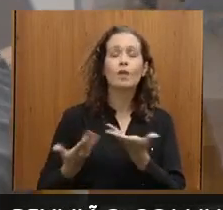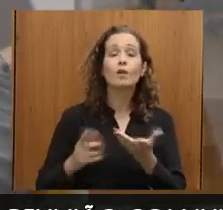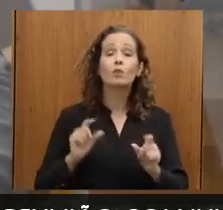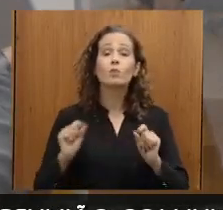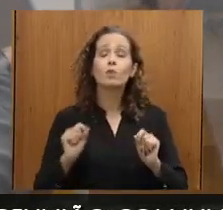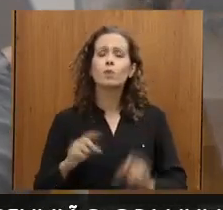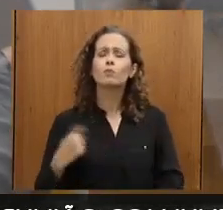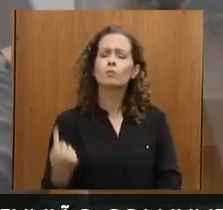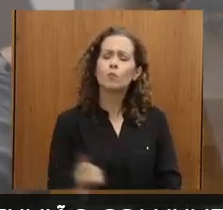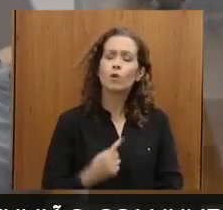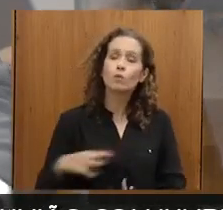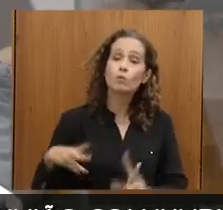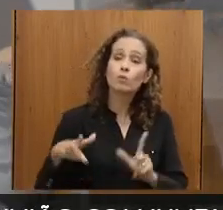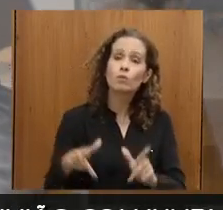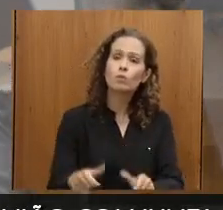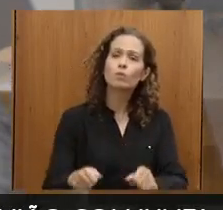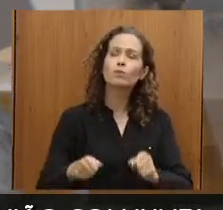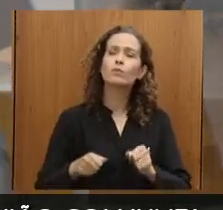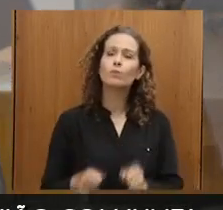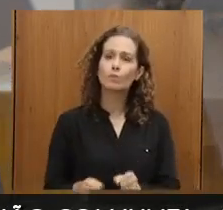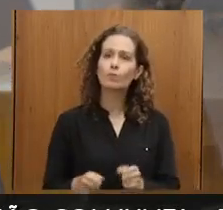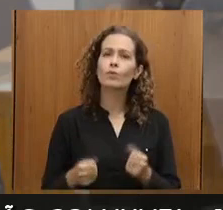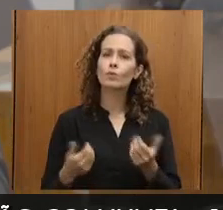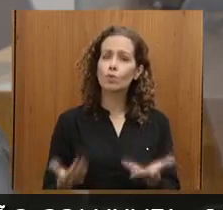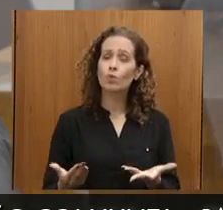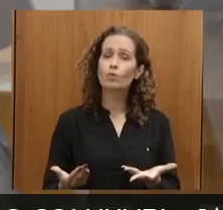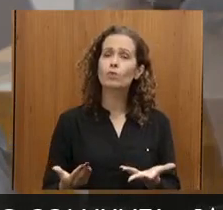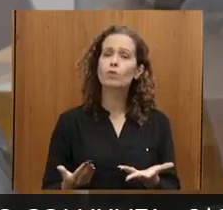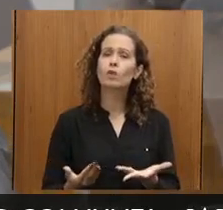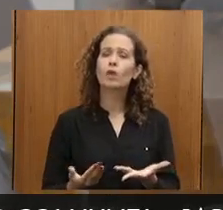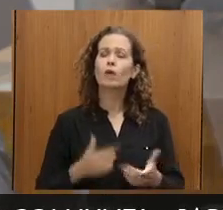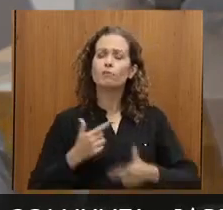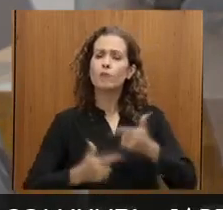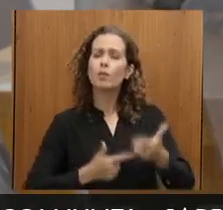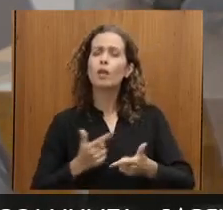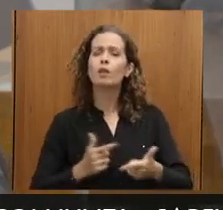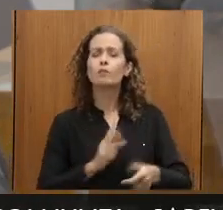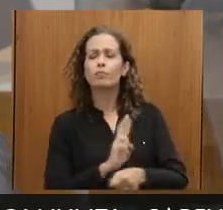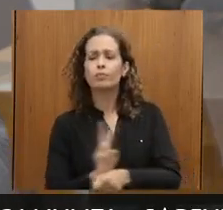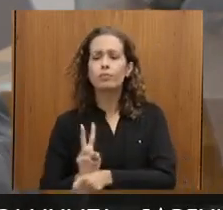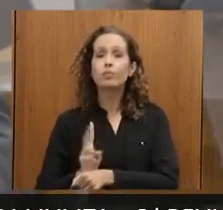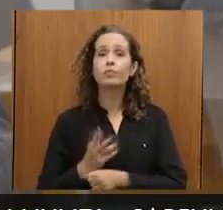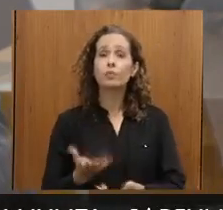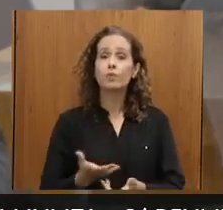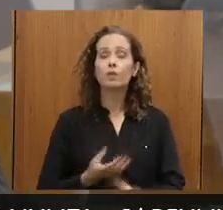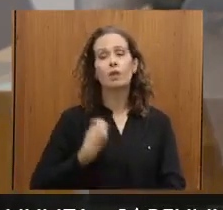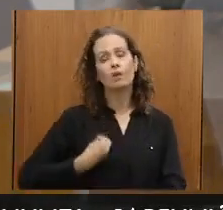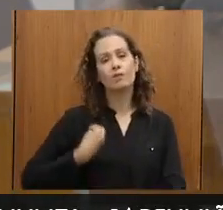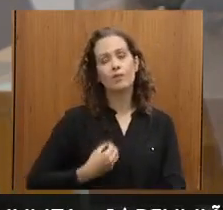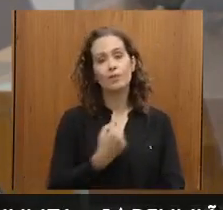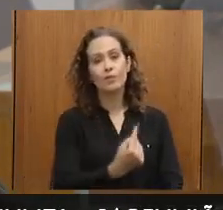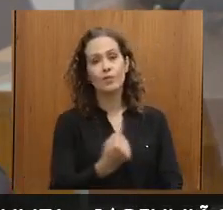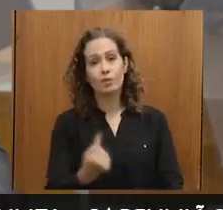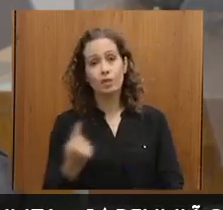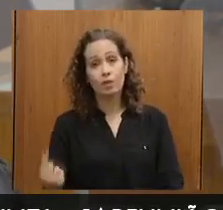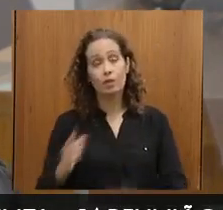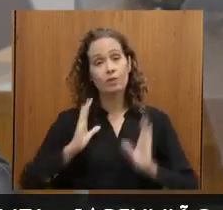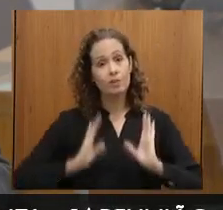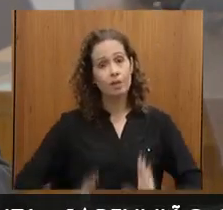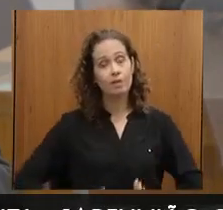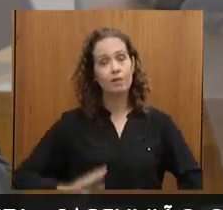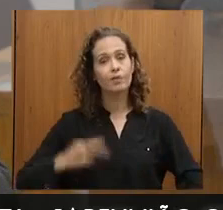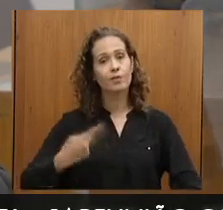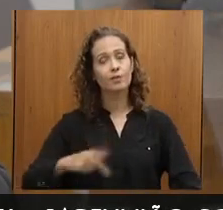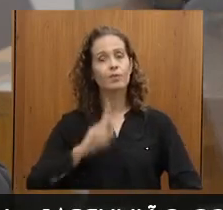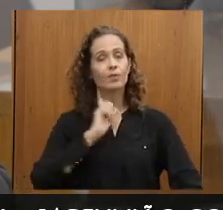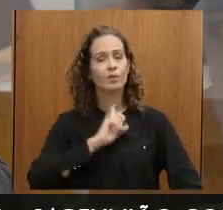todos nós aqui tomamos conta e influenciamos diariamente, que é a vida de cada um dos cidadãos de Minas